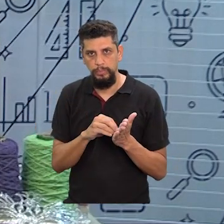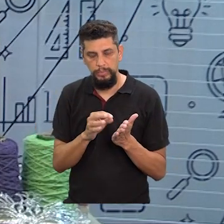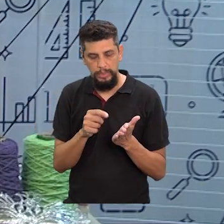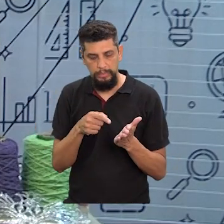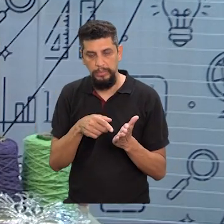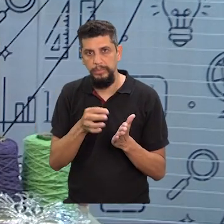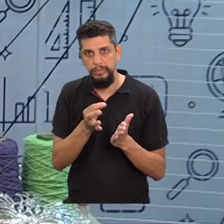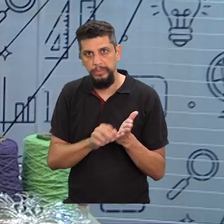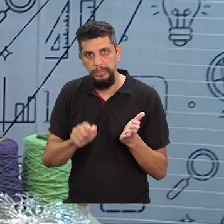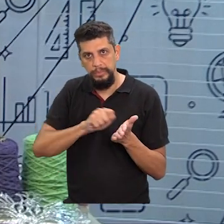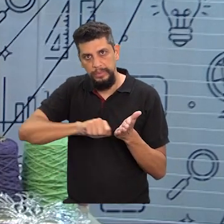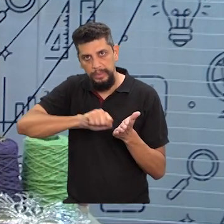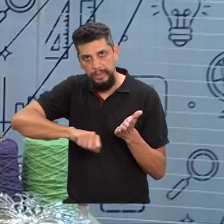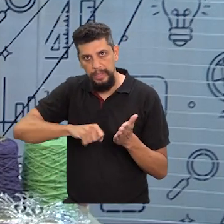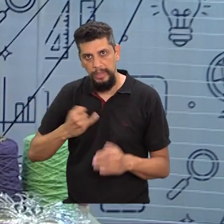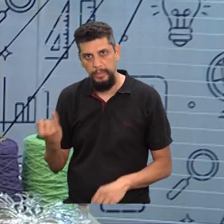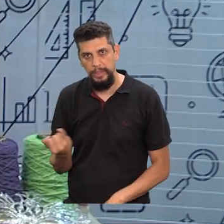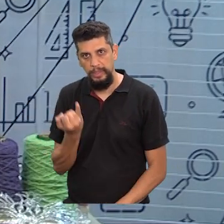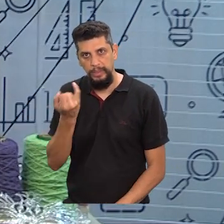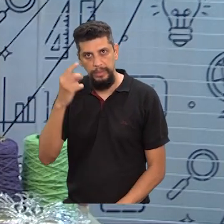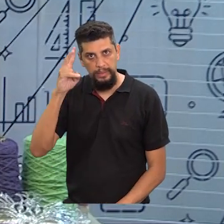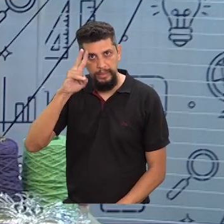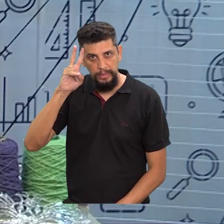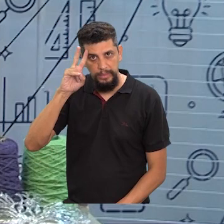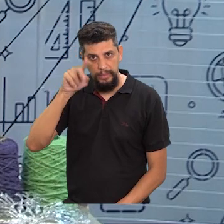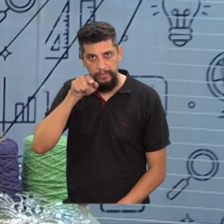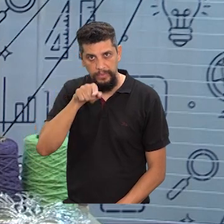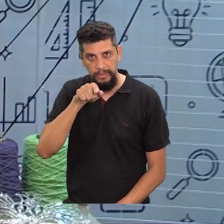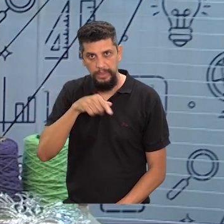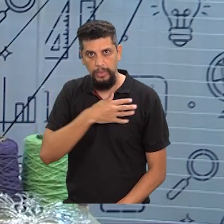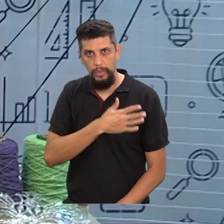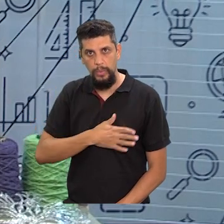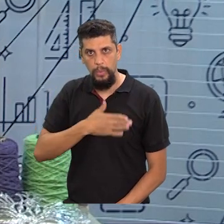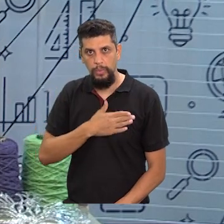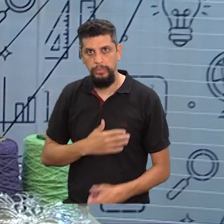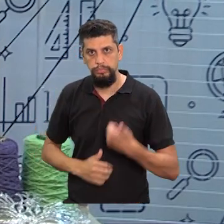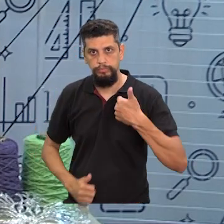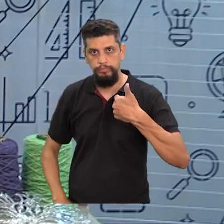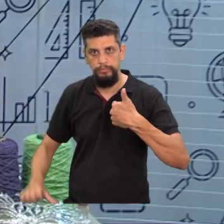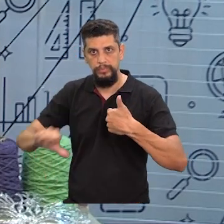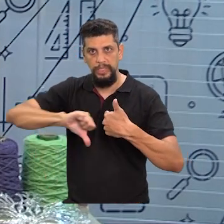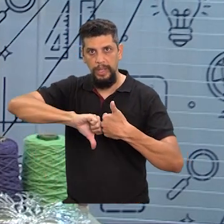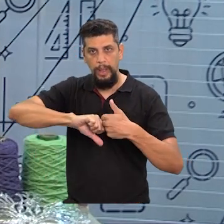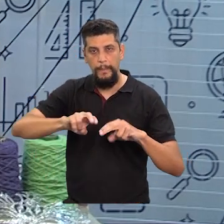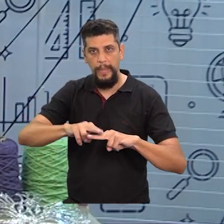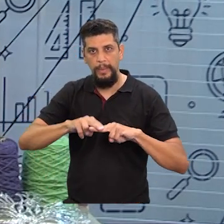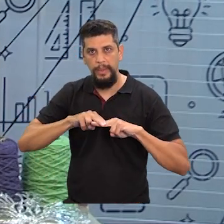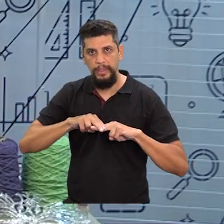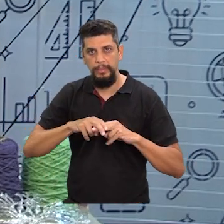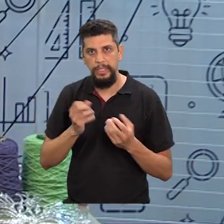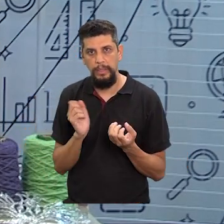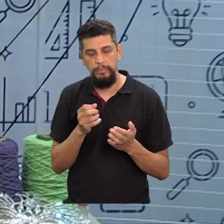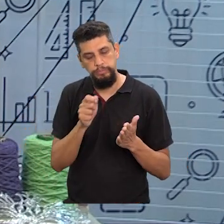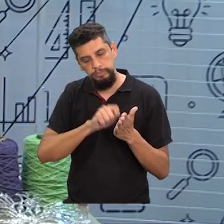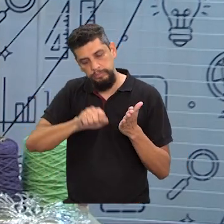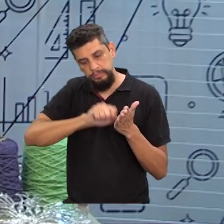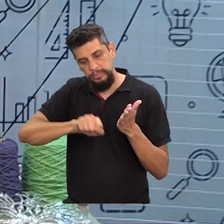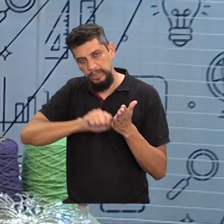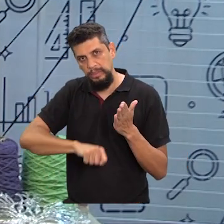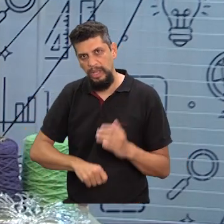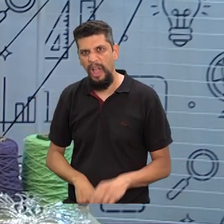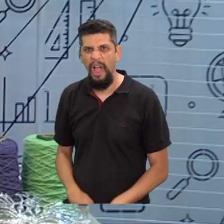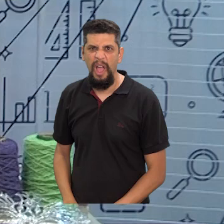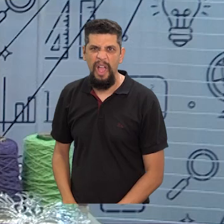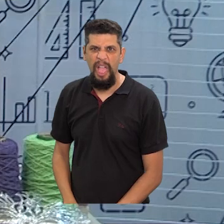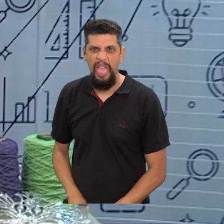mais ouvir essa história. Mas é importante para você, leitor, saber o que você gosta e o que não gosta. Mas para isso precisa argumentar. Não